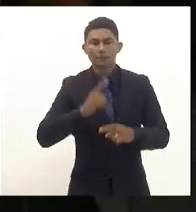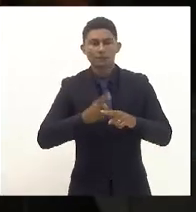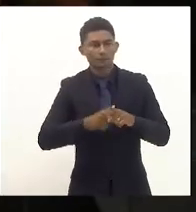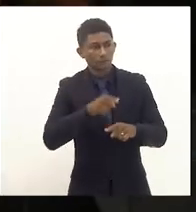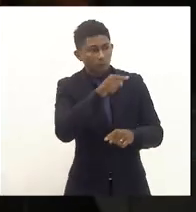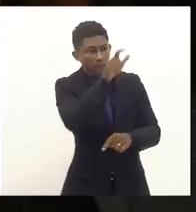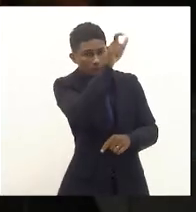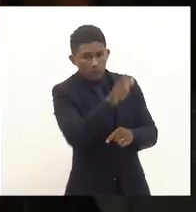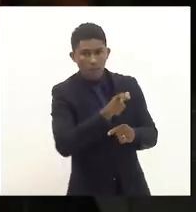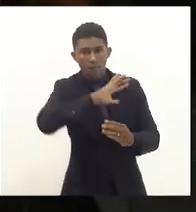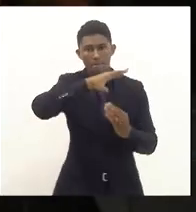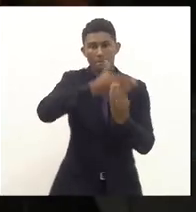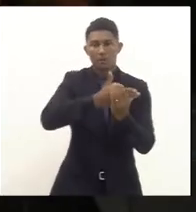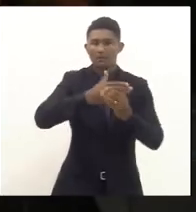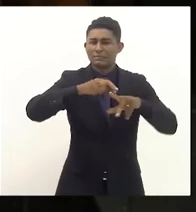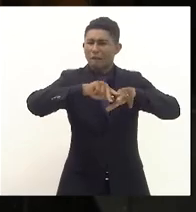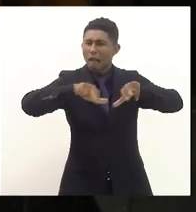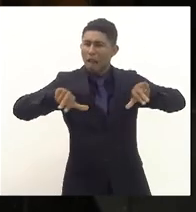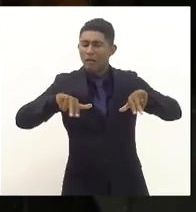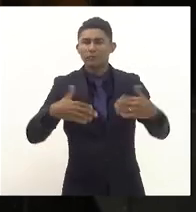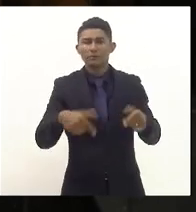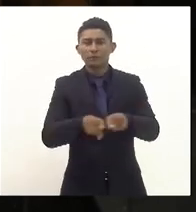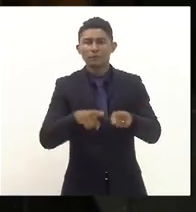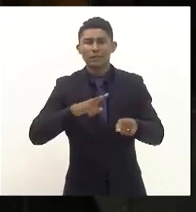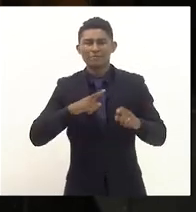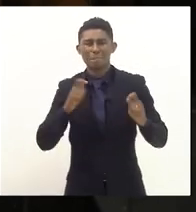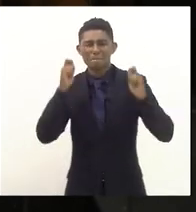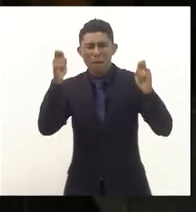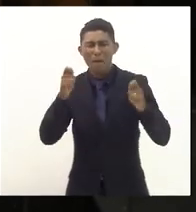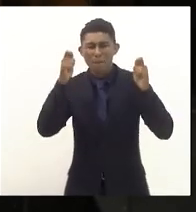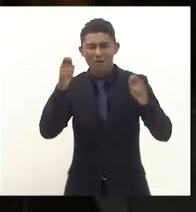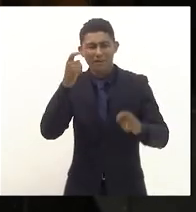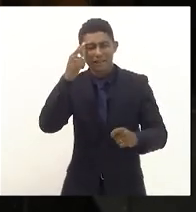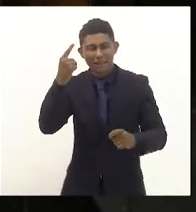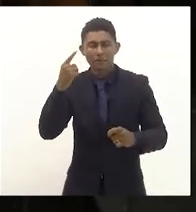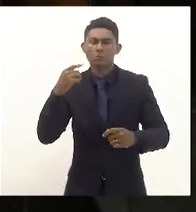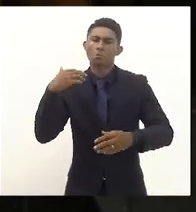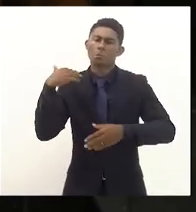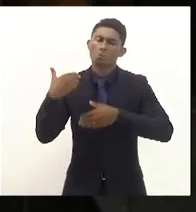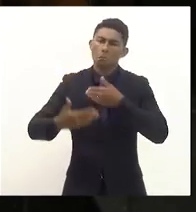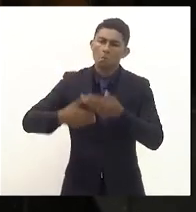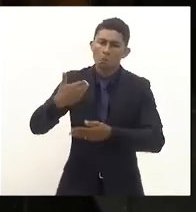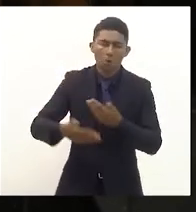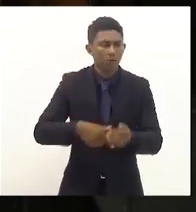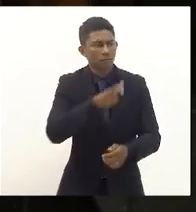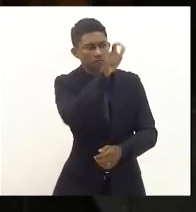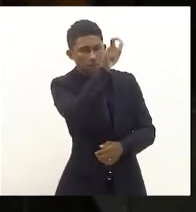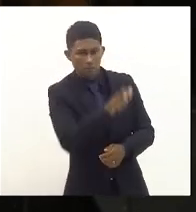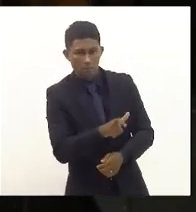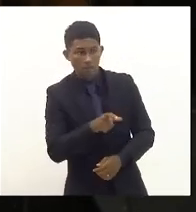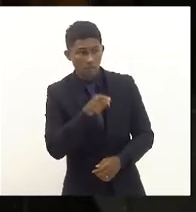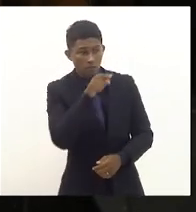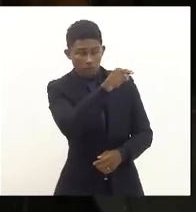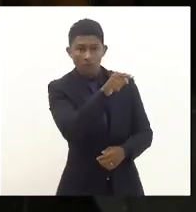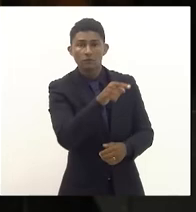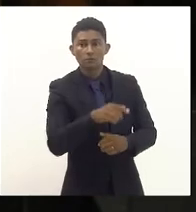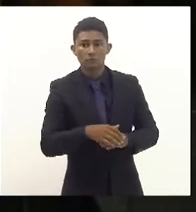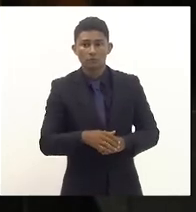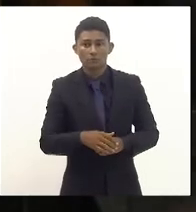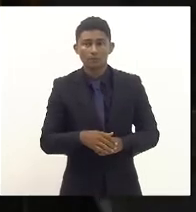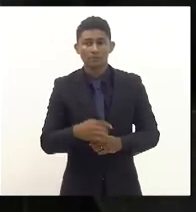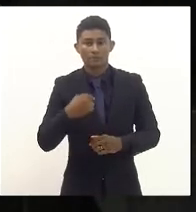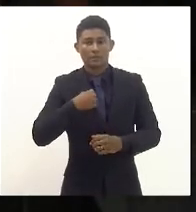e o alguns retornos por protesto por novo júri etc e depois o senhor me deu uma eu